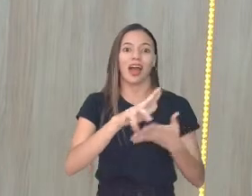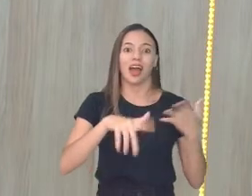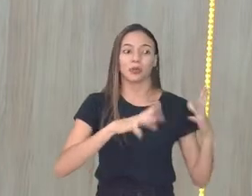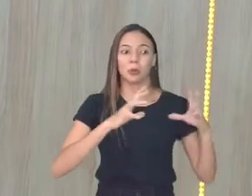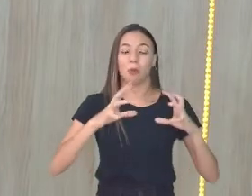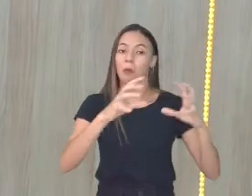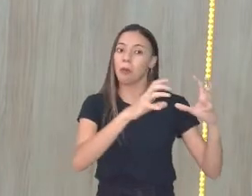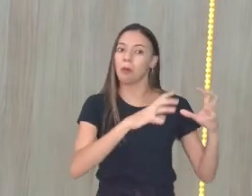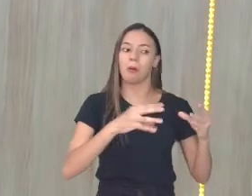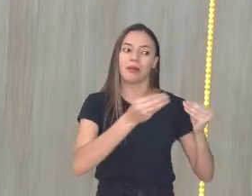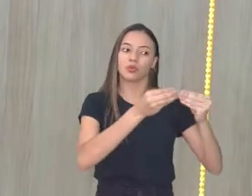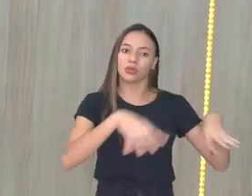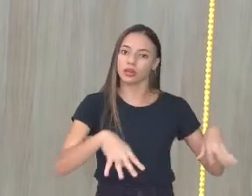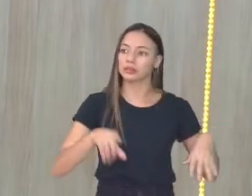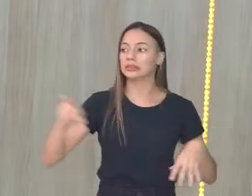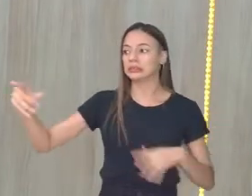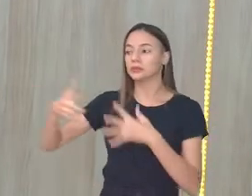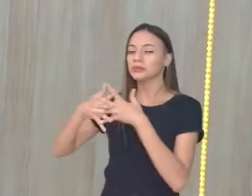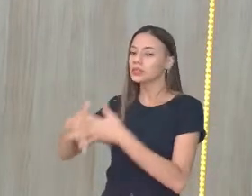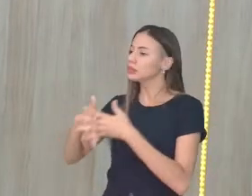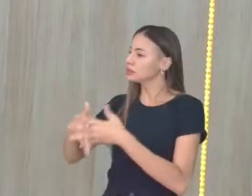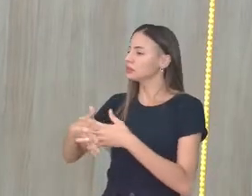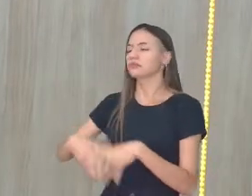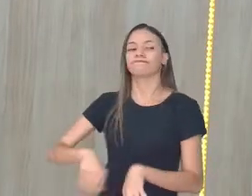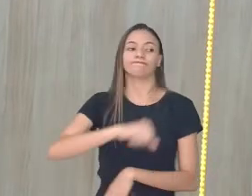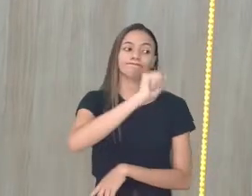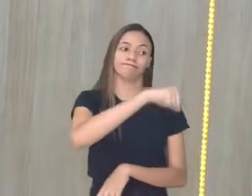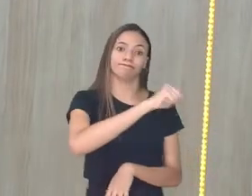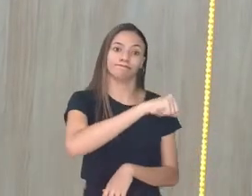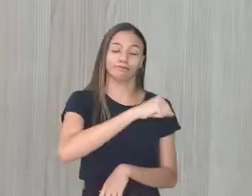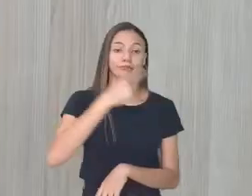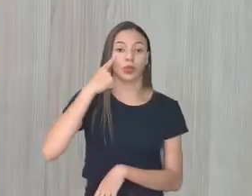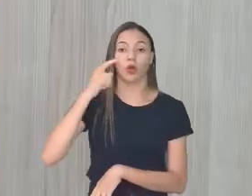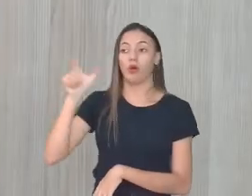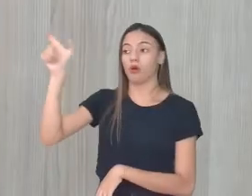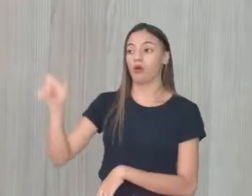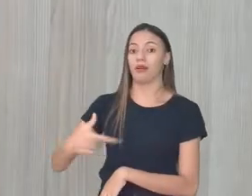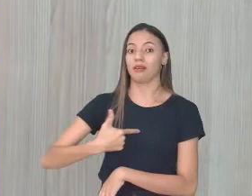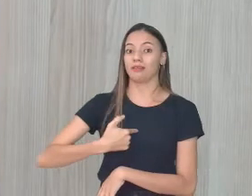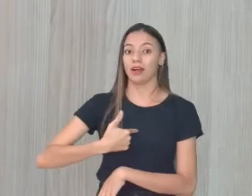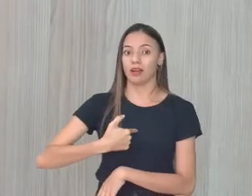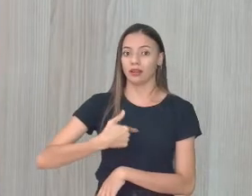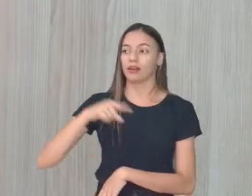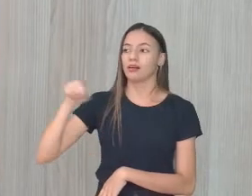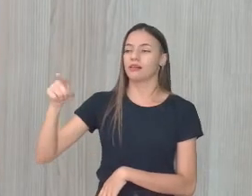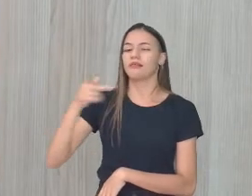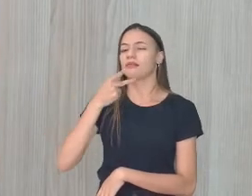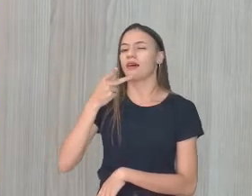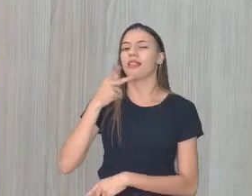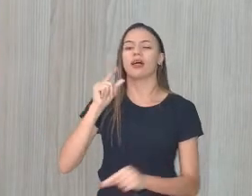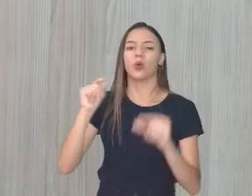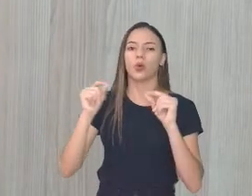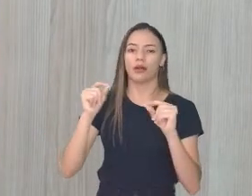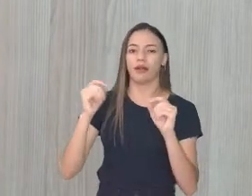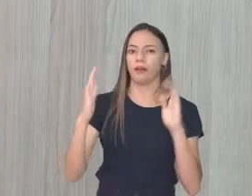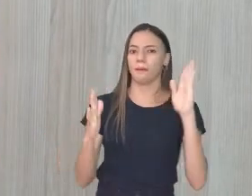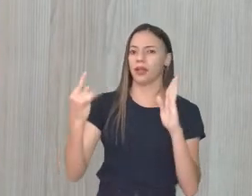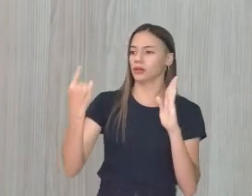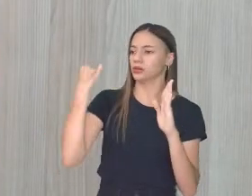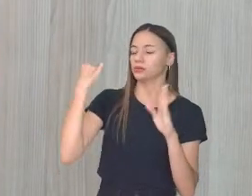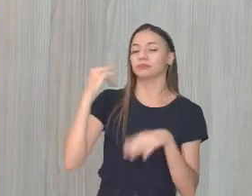muito complicado, não é, professora? Demais. O próprio Vargas, conta-se, né, que ele, nessa